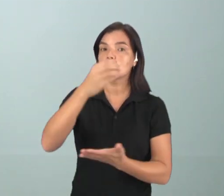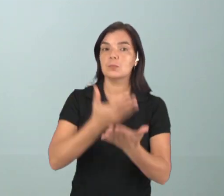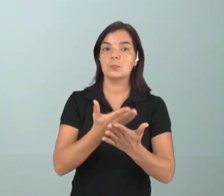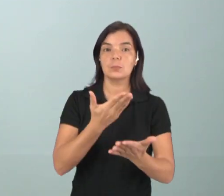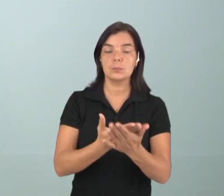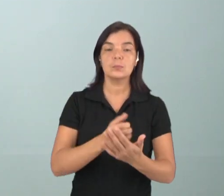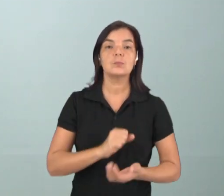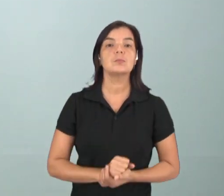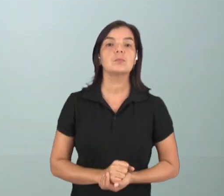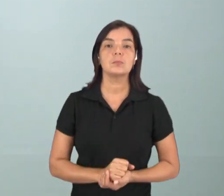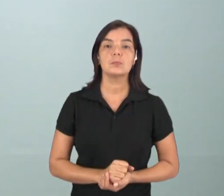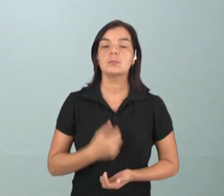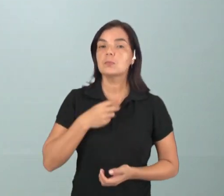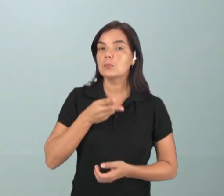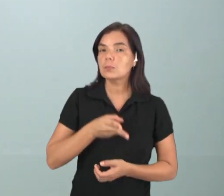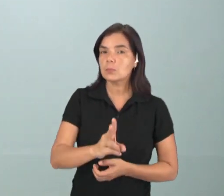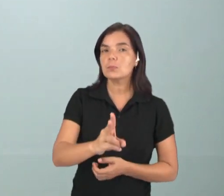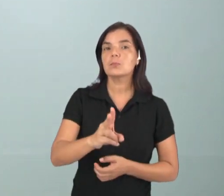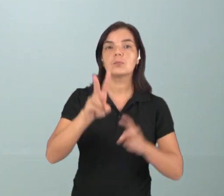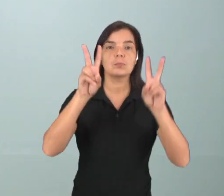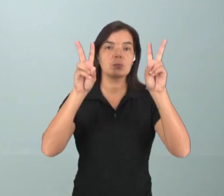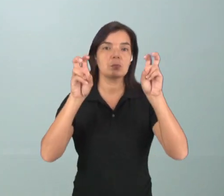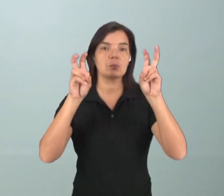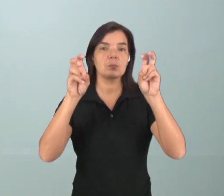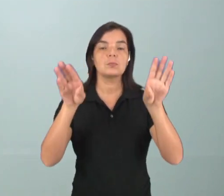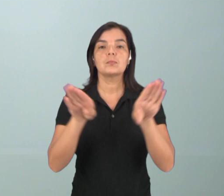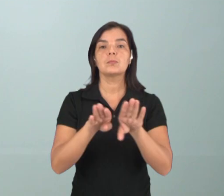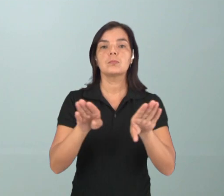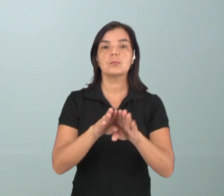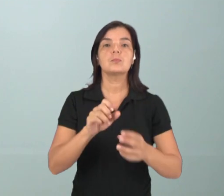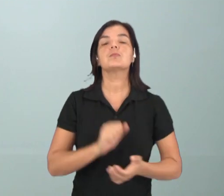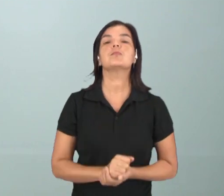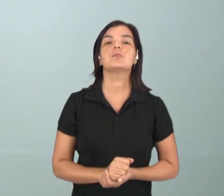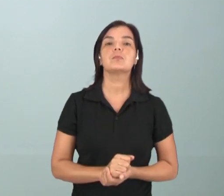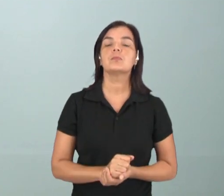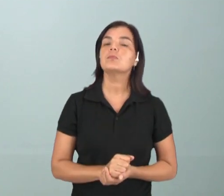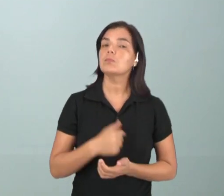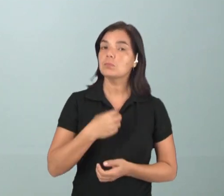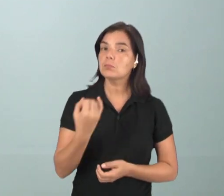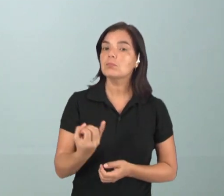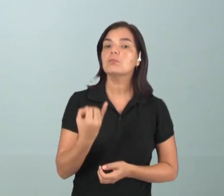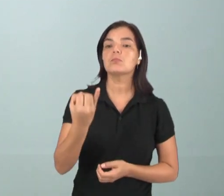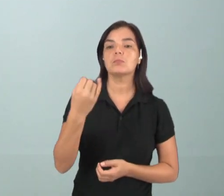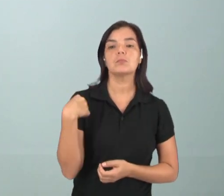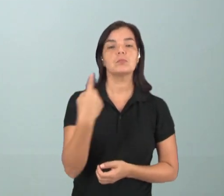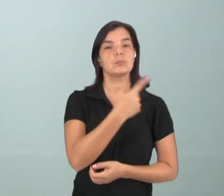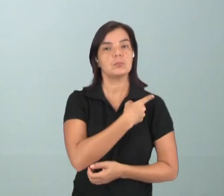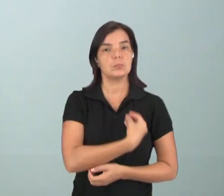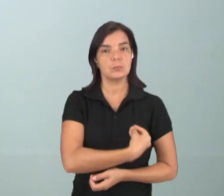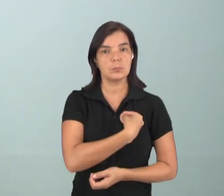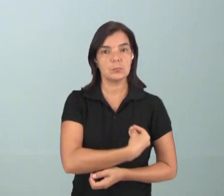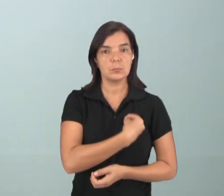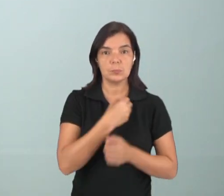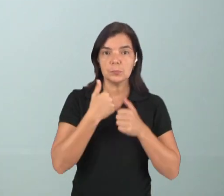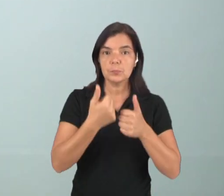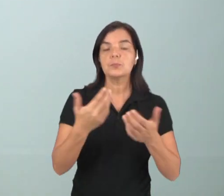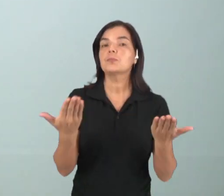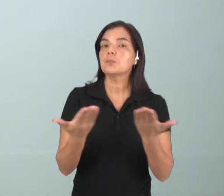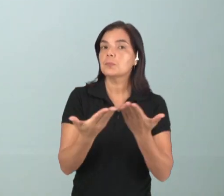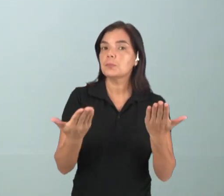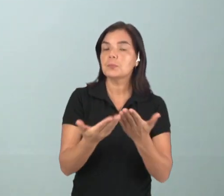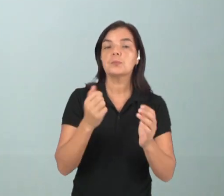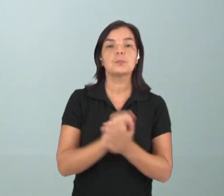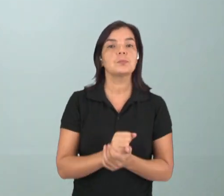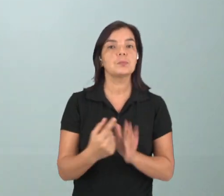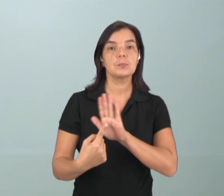e estamos dando continuidade à temática que é de relevância e importância para nossas vidas, tá? E hoje